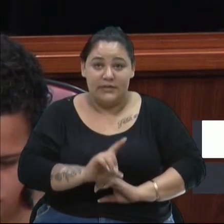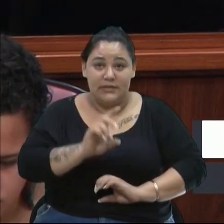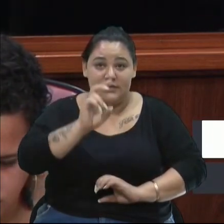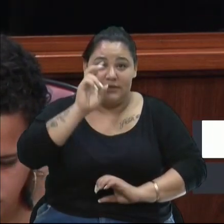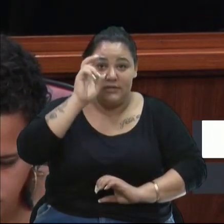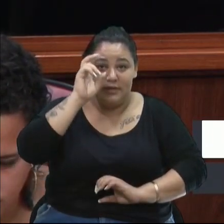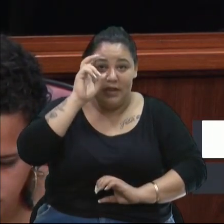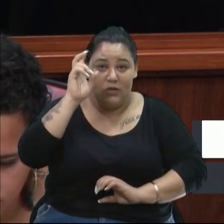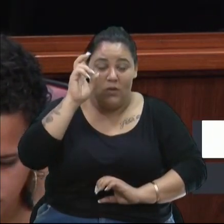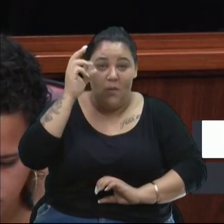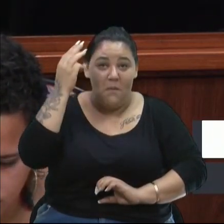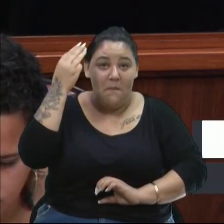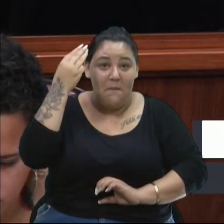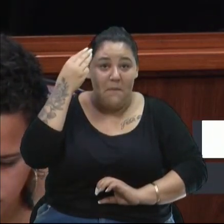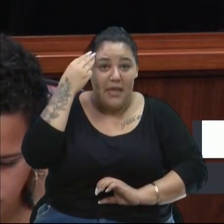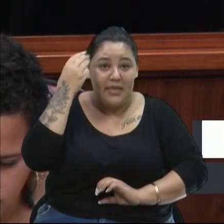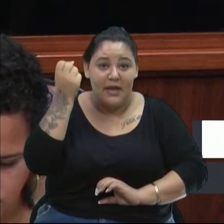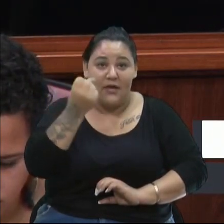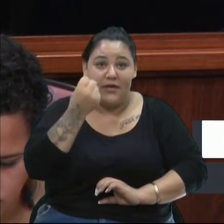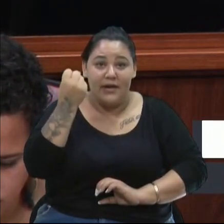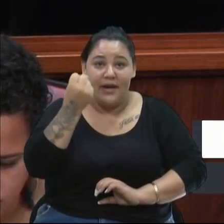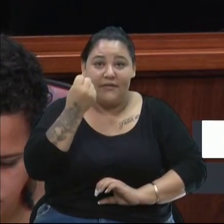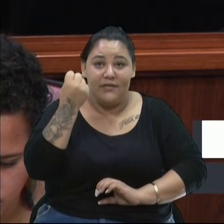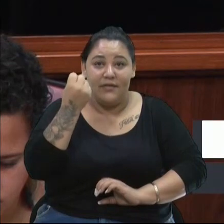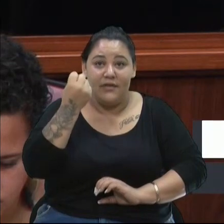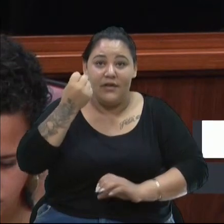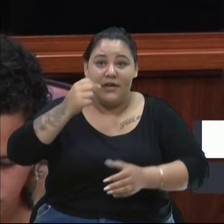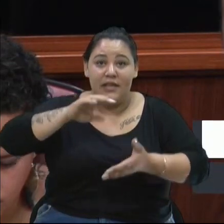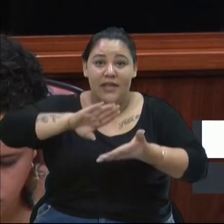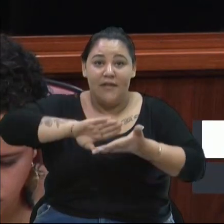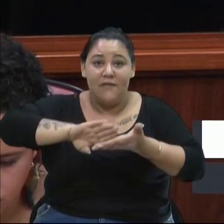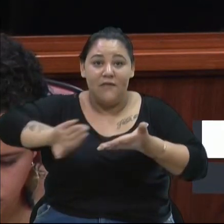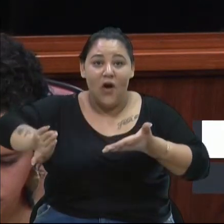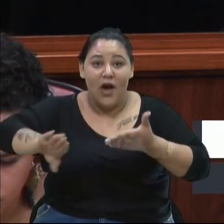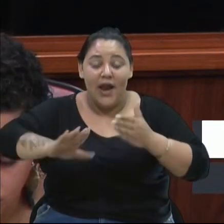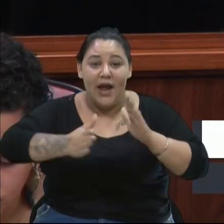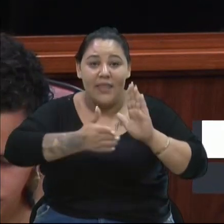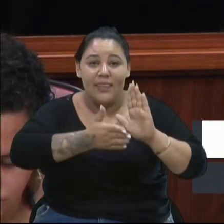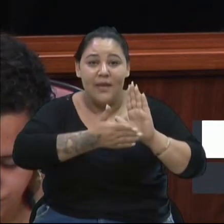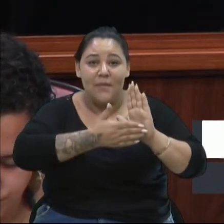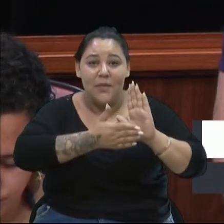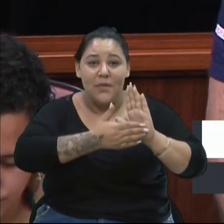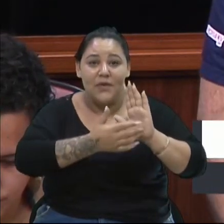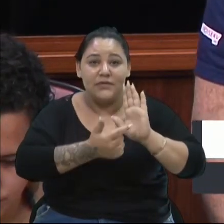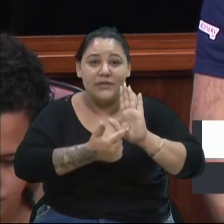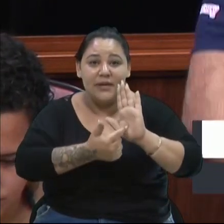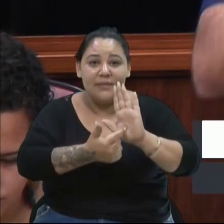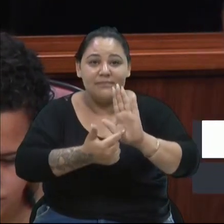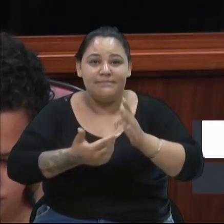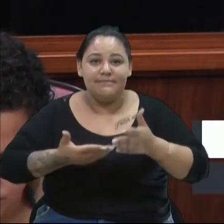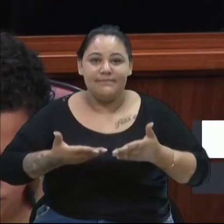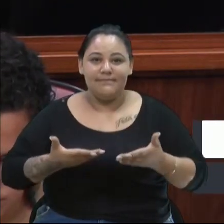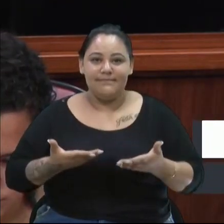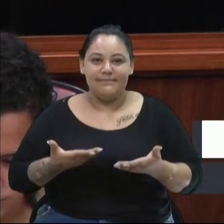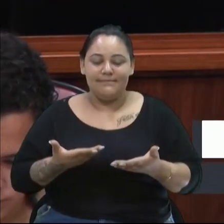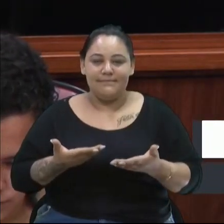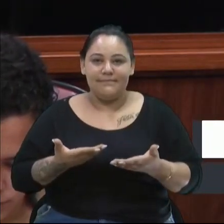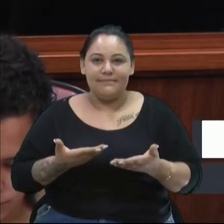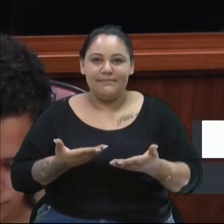ou grave, estão fora da proposta apresentada.